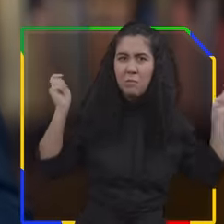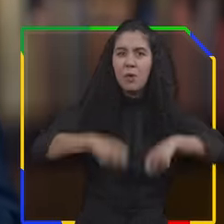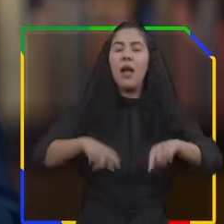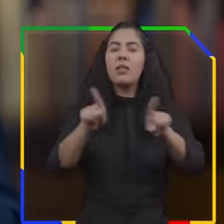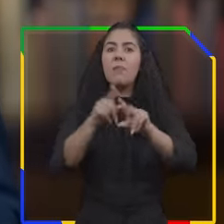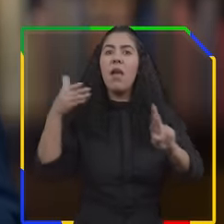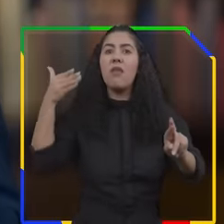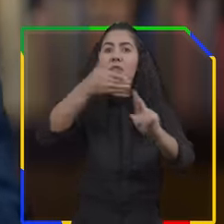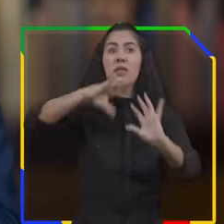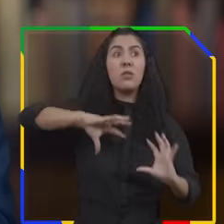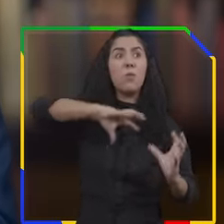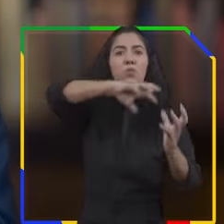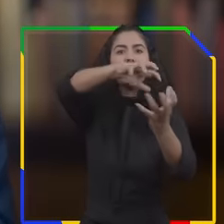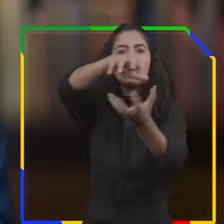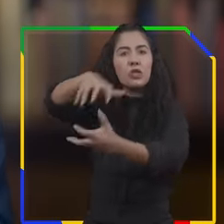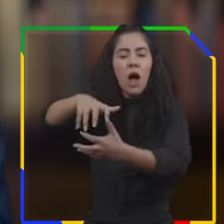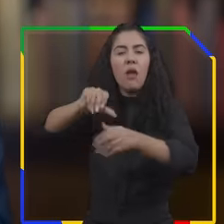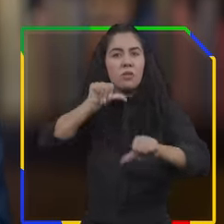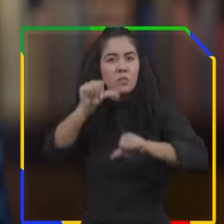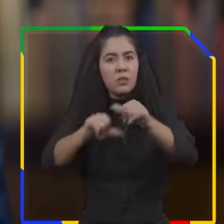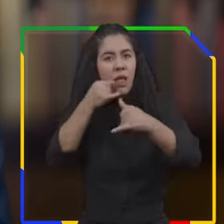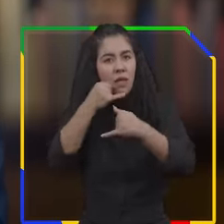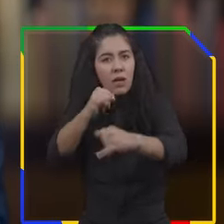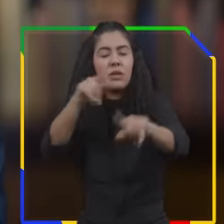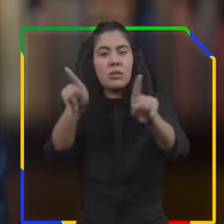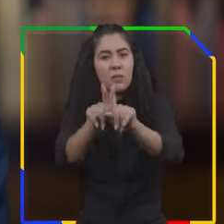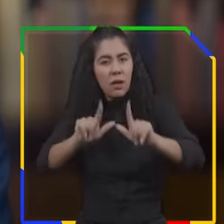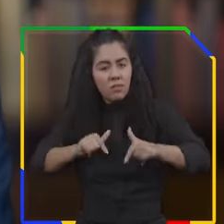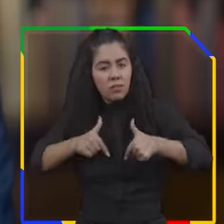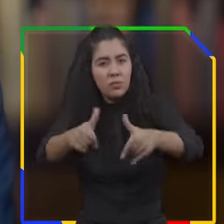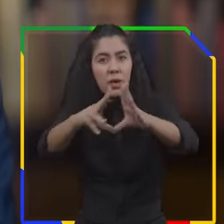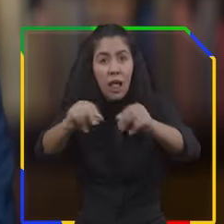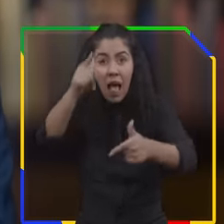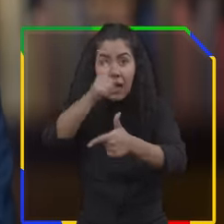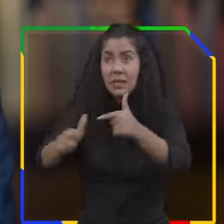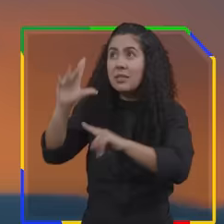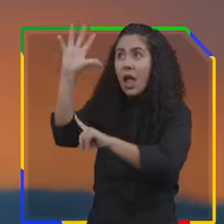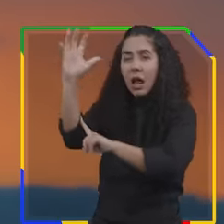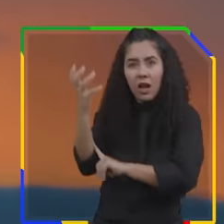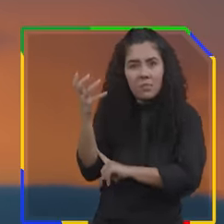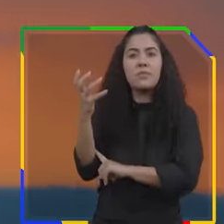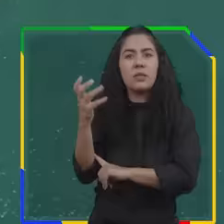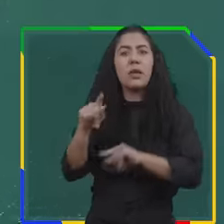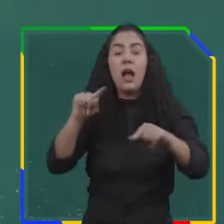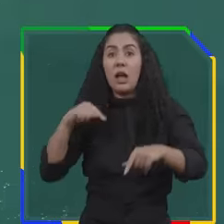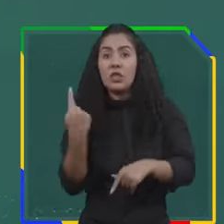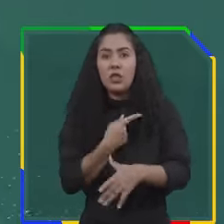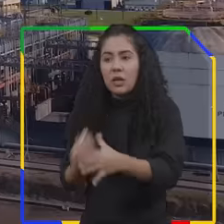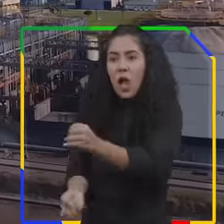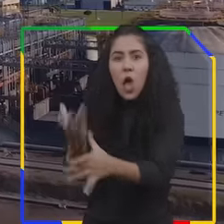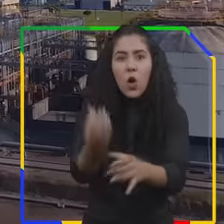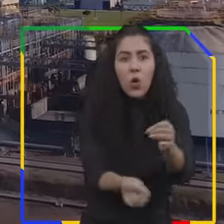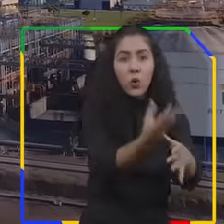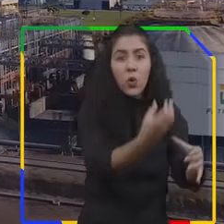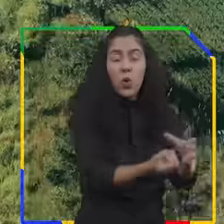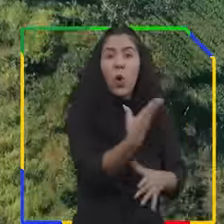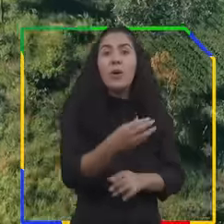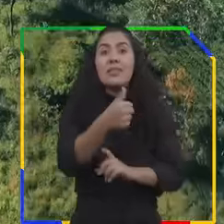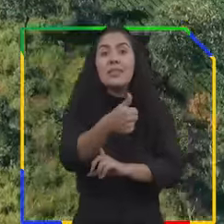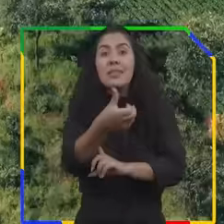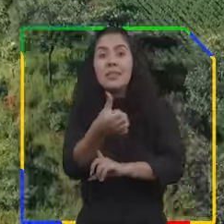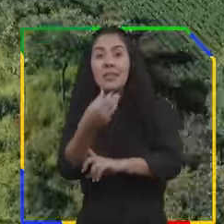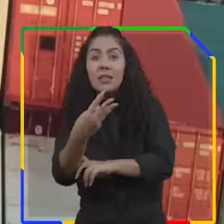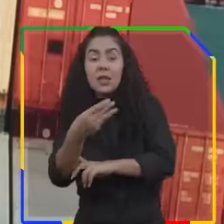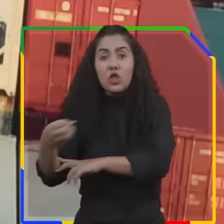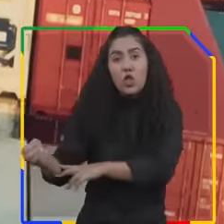potência mundial em geração de energia renovável e no enfrentamento à crise climática. abrimos 163